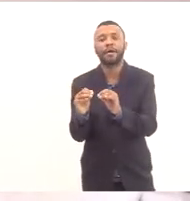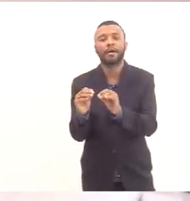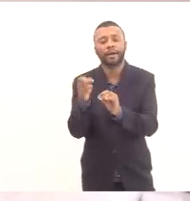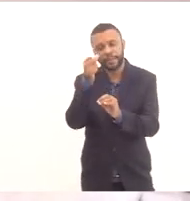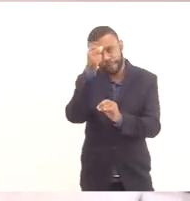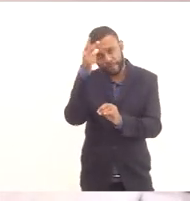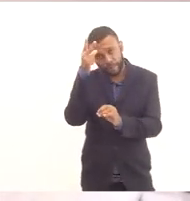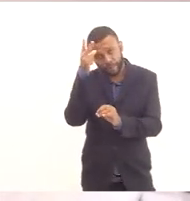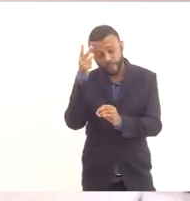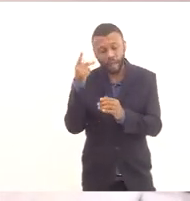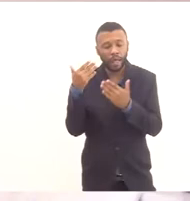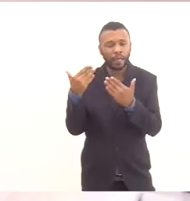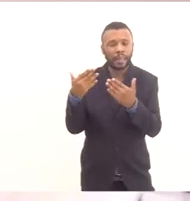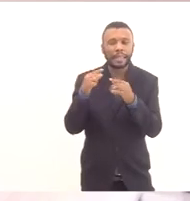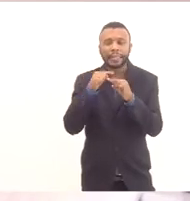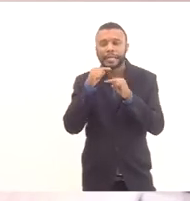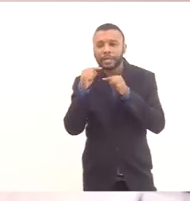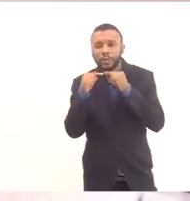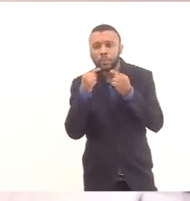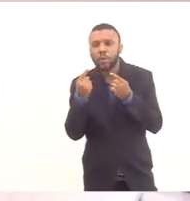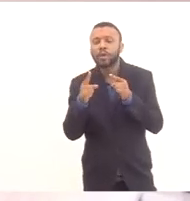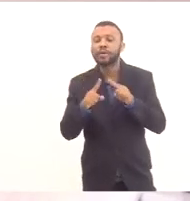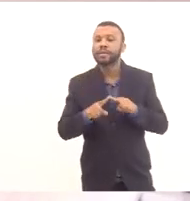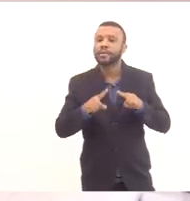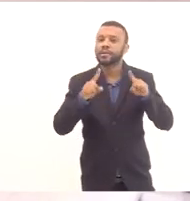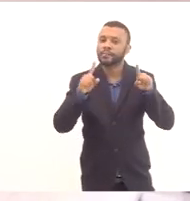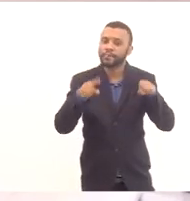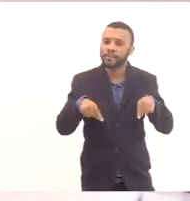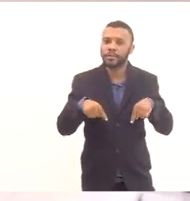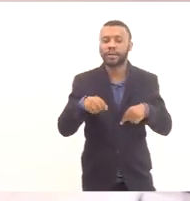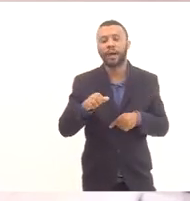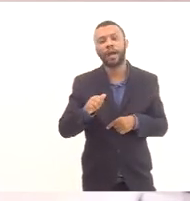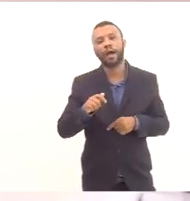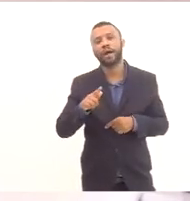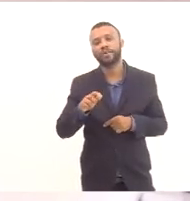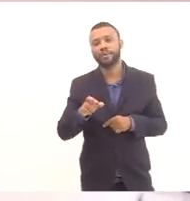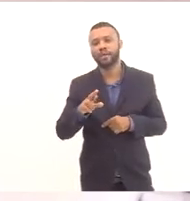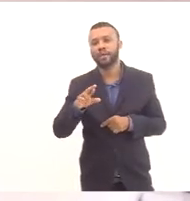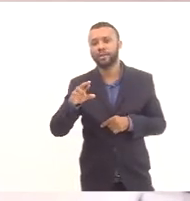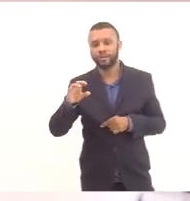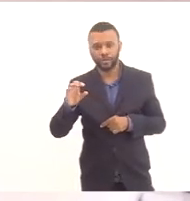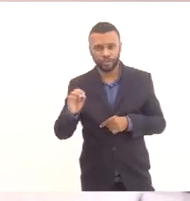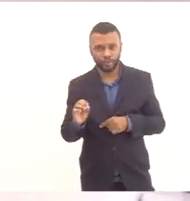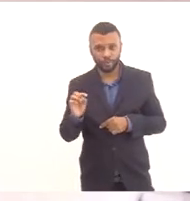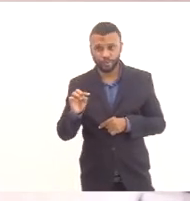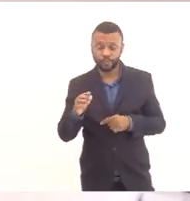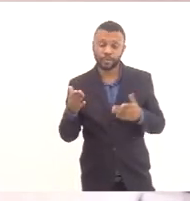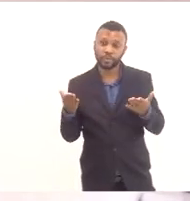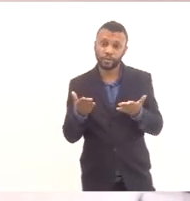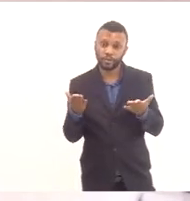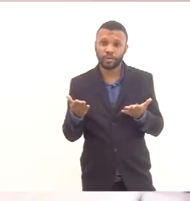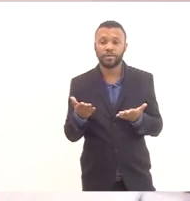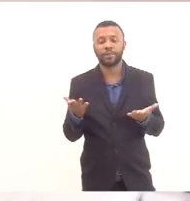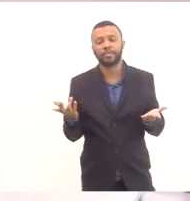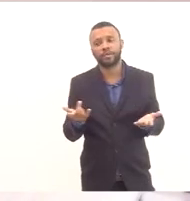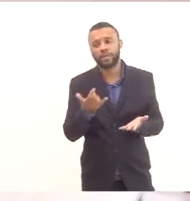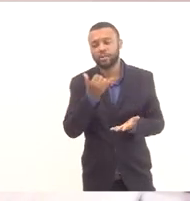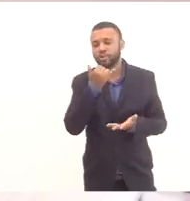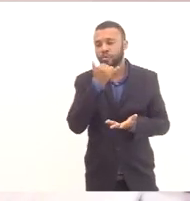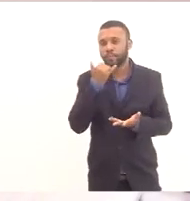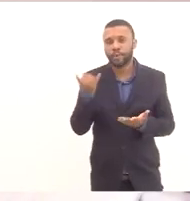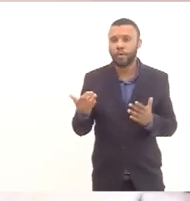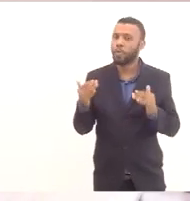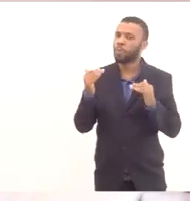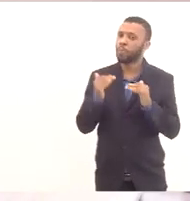questionou a lisura as dores da geriu Deputado Marquinhos e aqui eu faço um desagravo ao